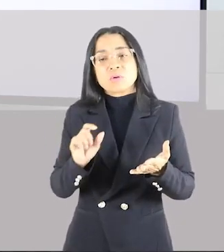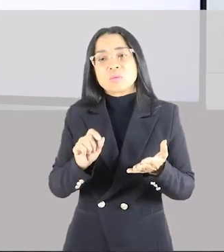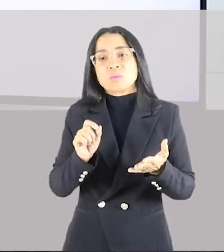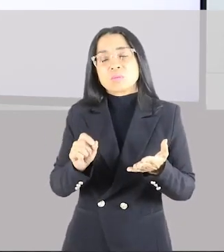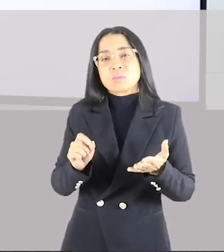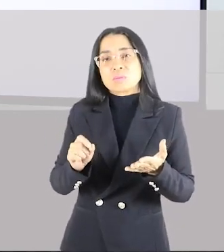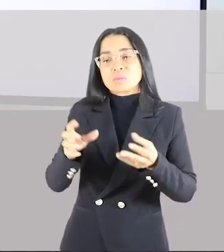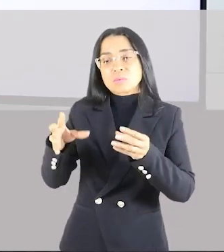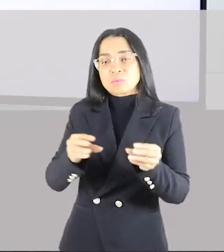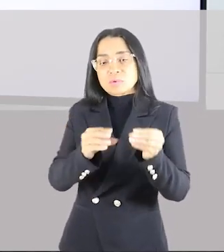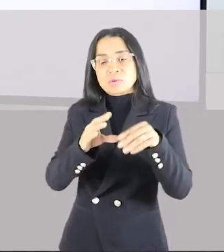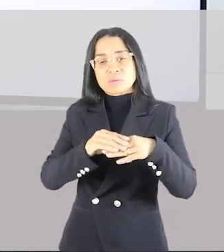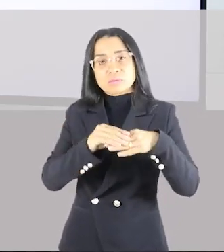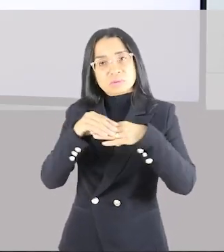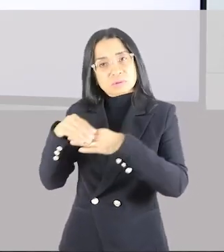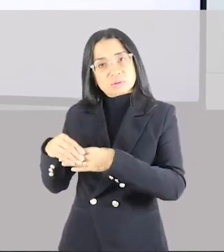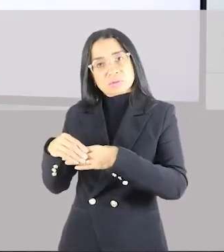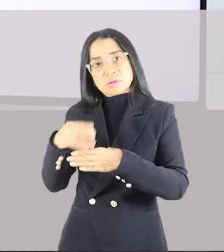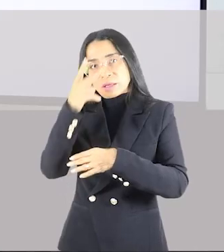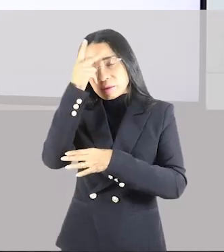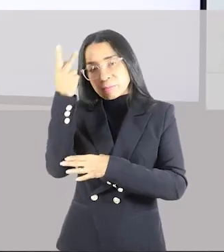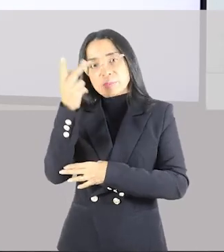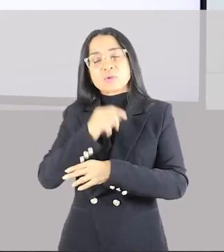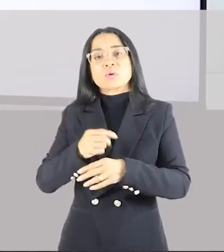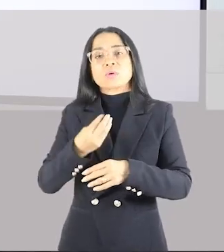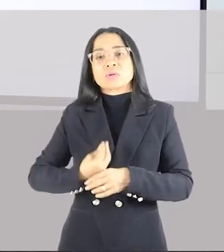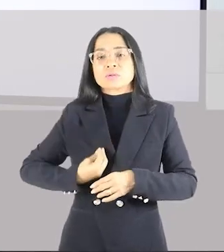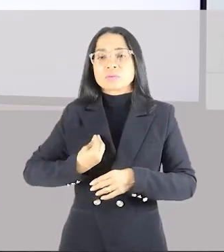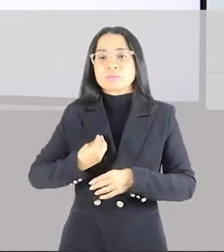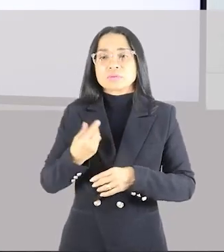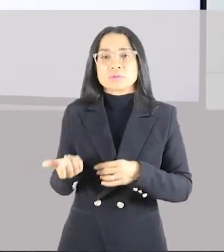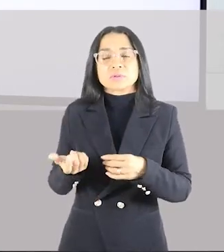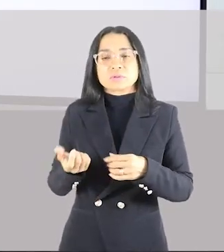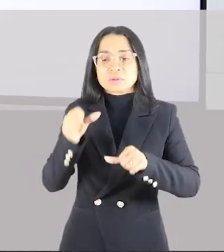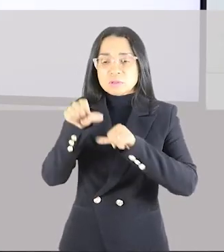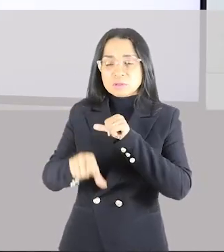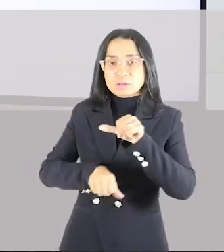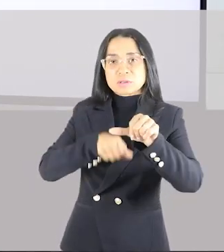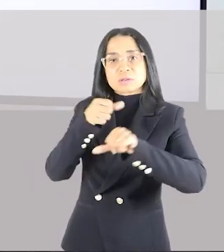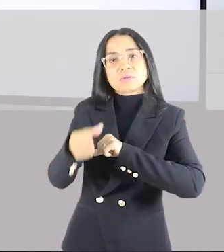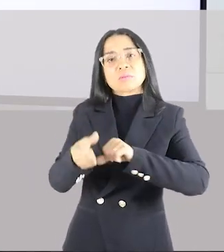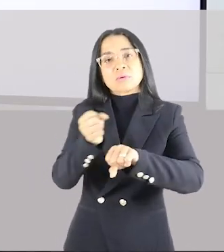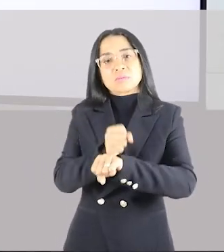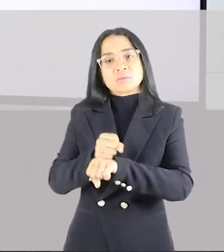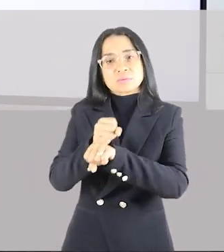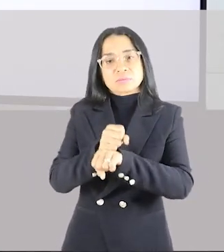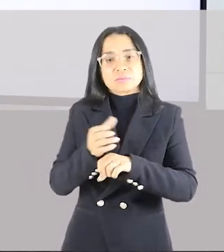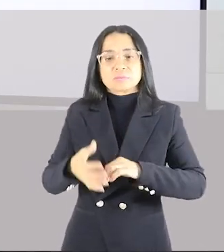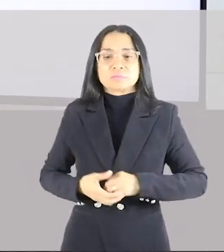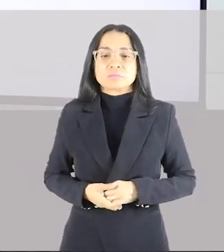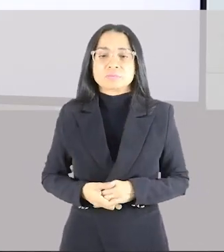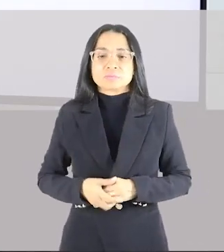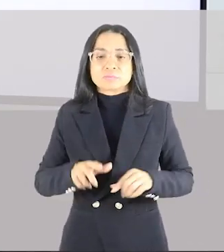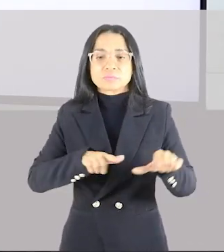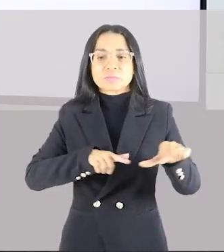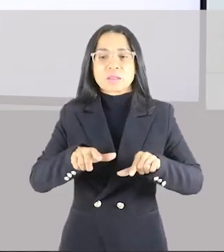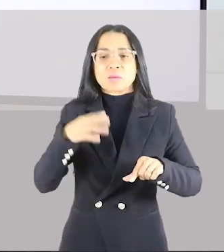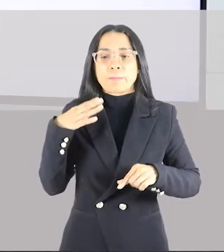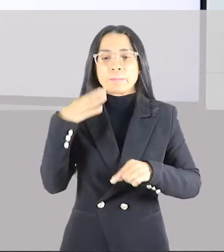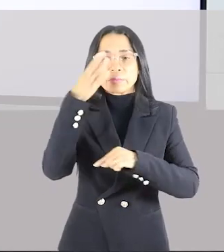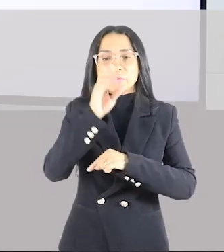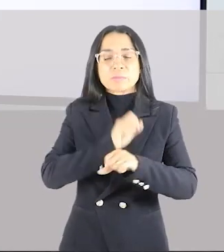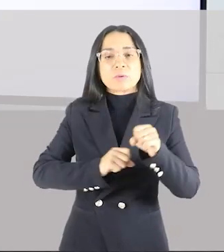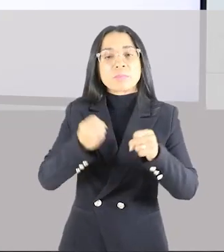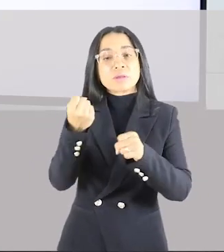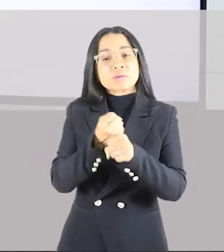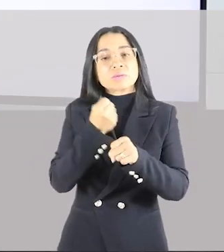que era as pessoas que sobreviviam. E elas eram feitas, então, escravos. Os filhos dela também eram feitos escravos e trabalhavam principalmente nas obras